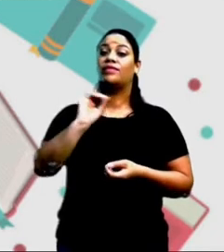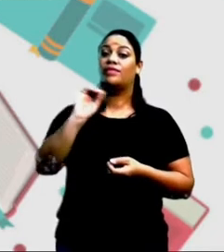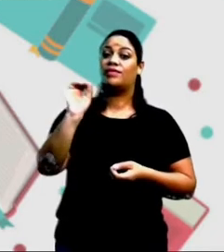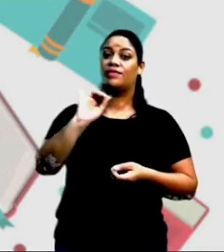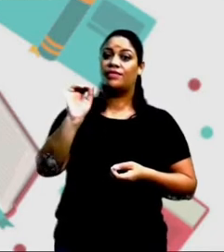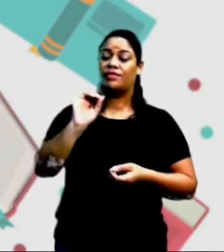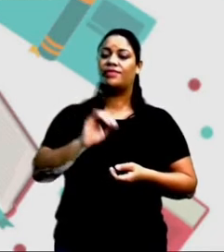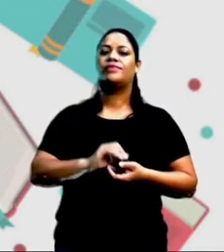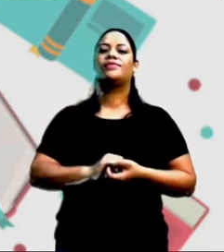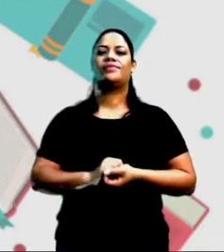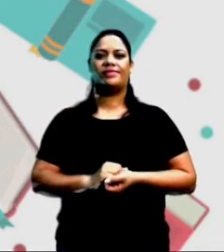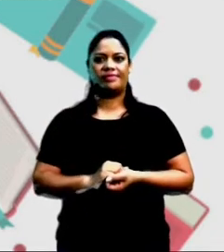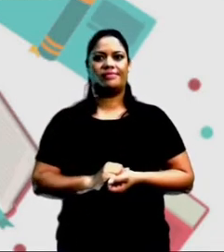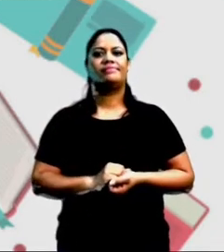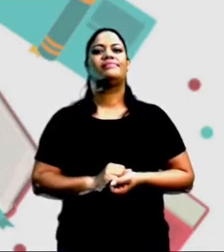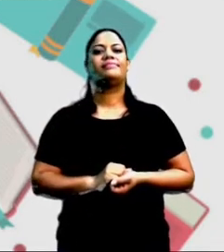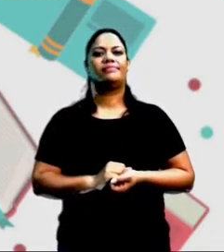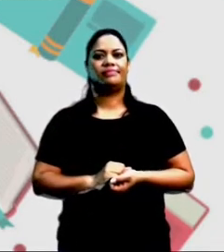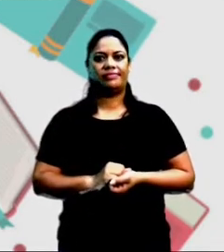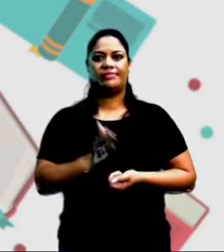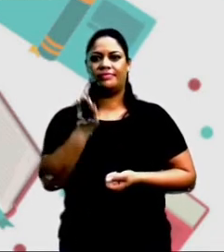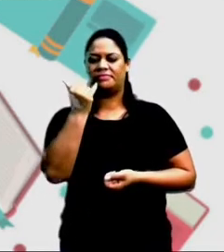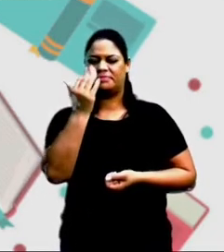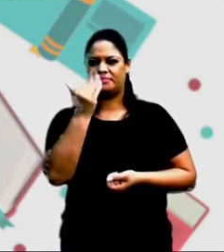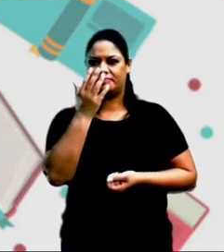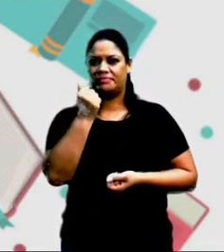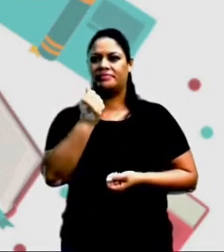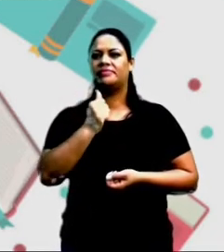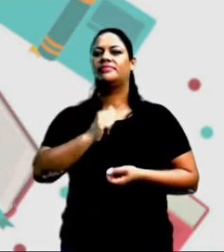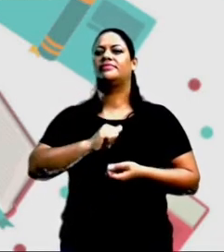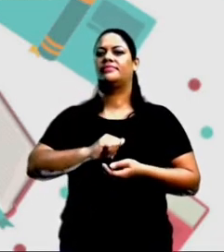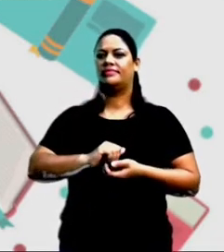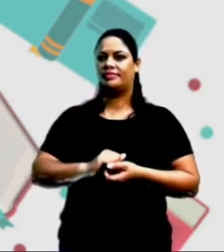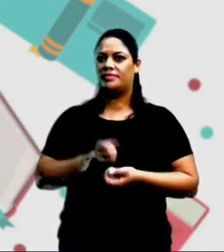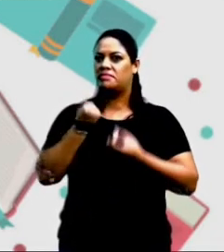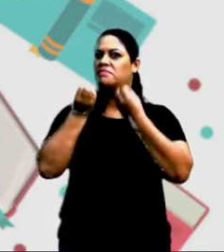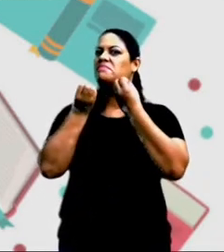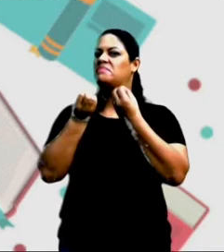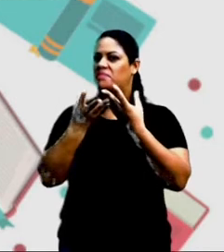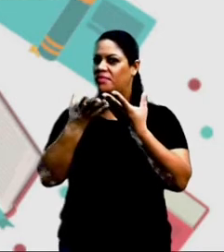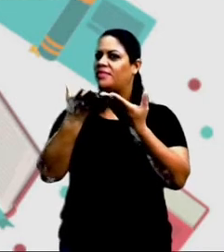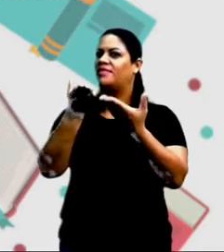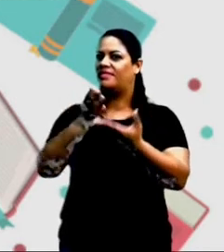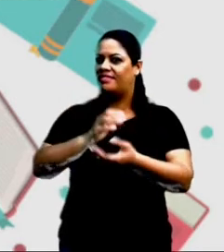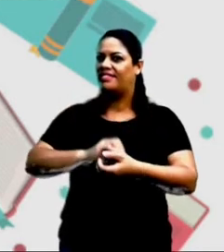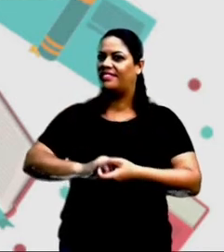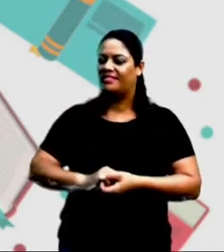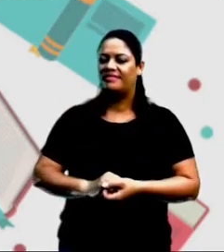Horácio. Essa comida deve estar boa, hein?